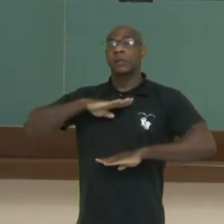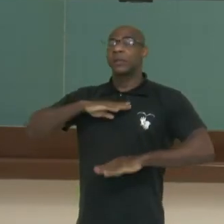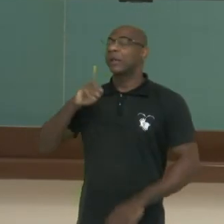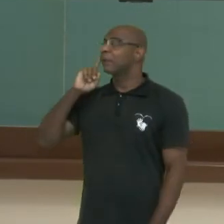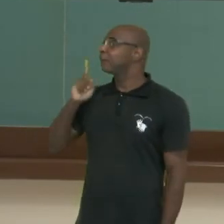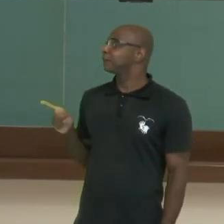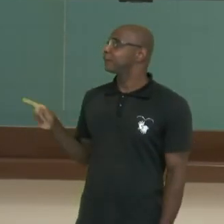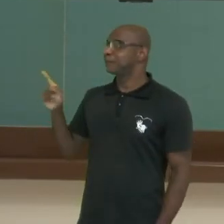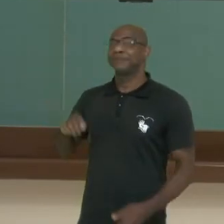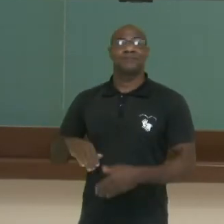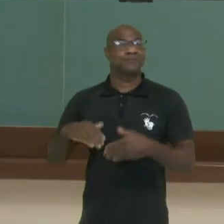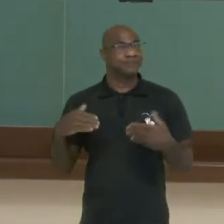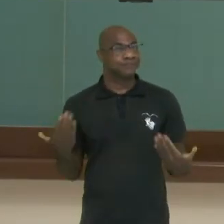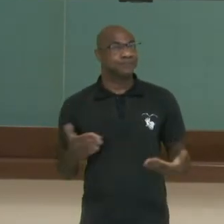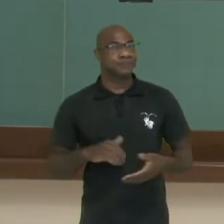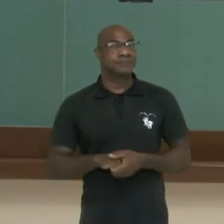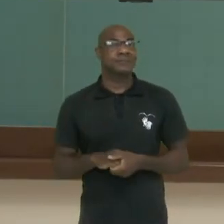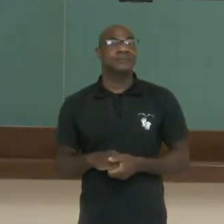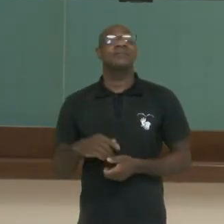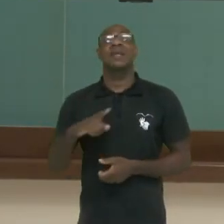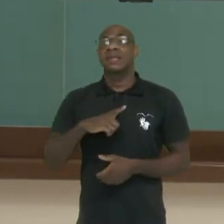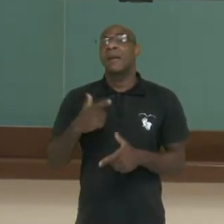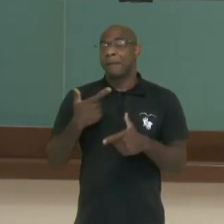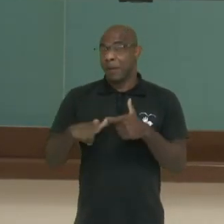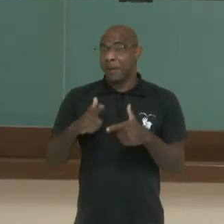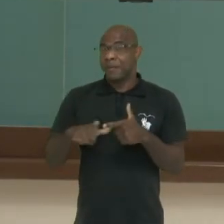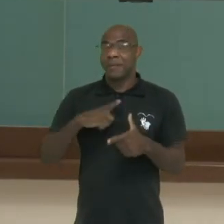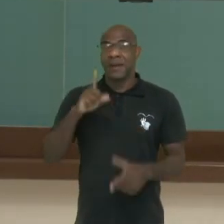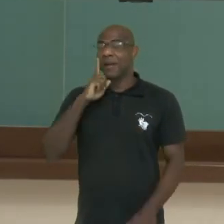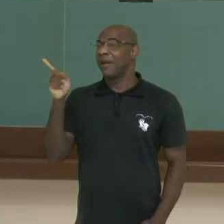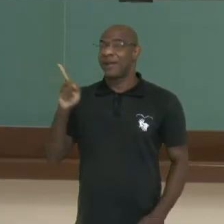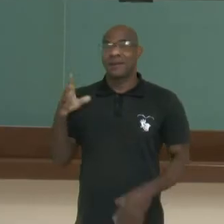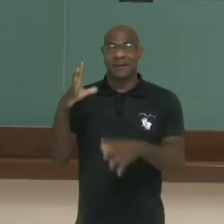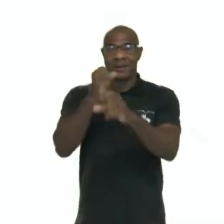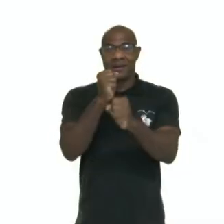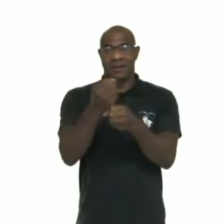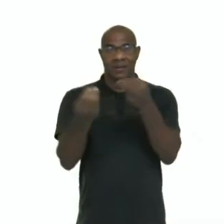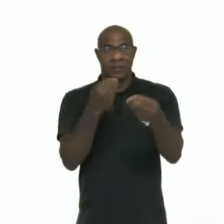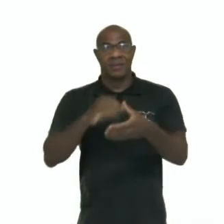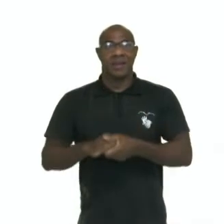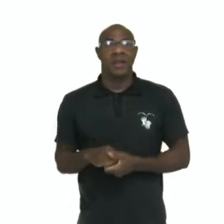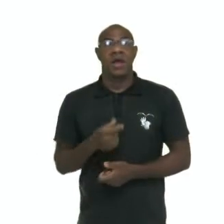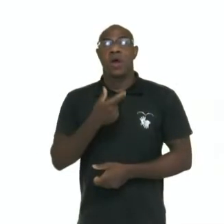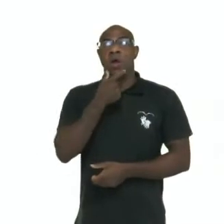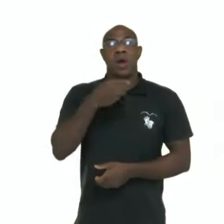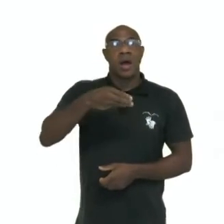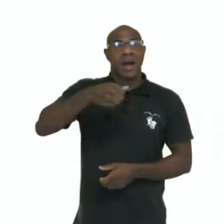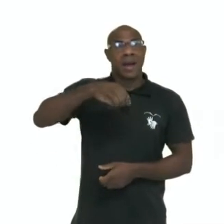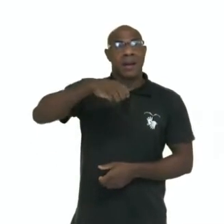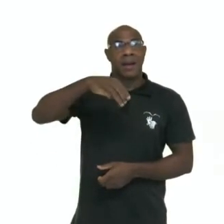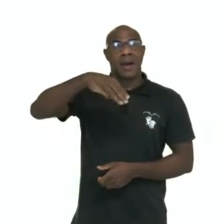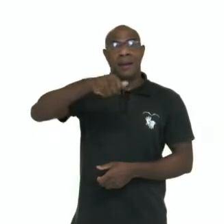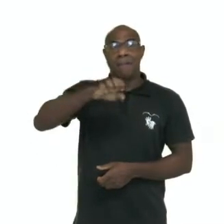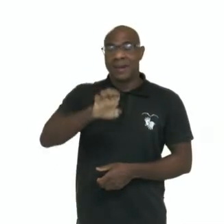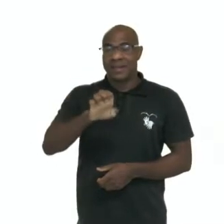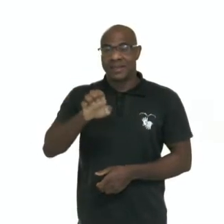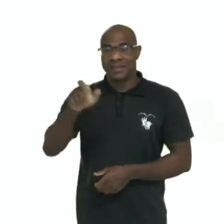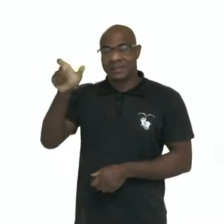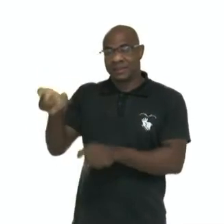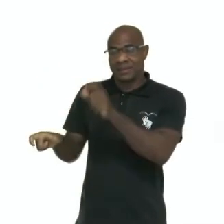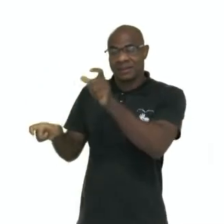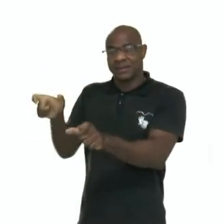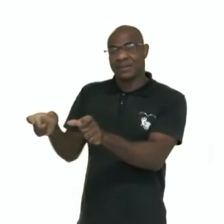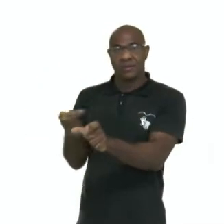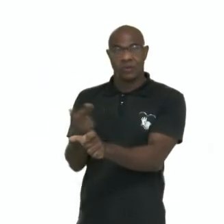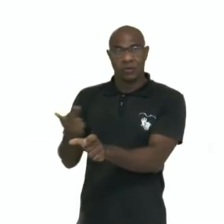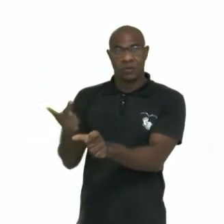dessa situação, a gente tem o nosso probleminha aqui. Olha lá. A mãe de Otto e de Heitor vai aproveitar a